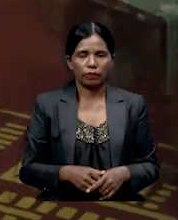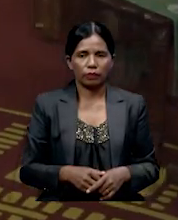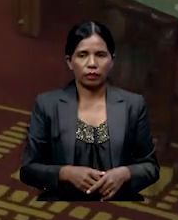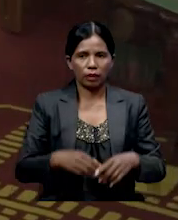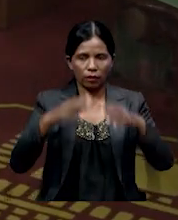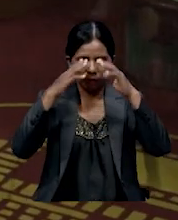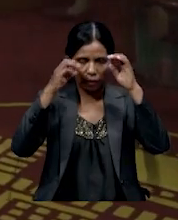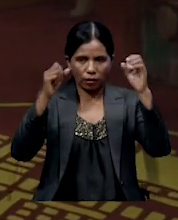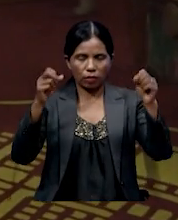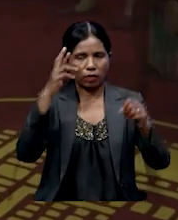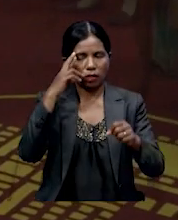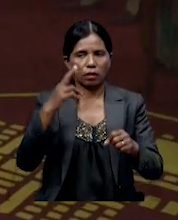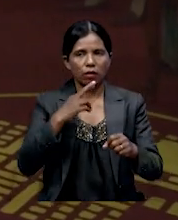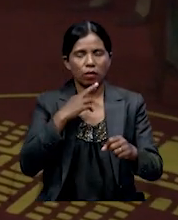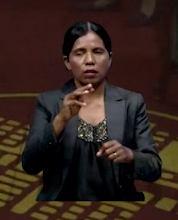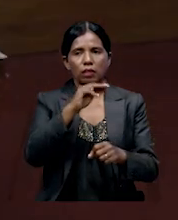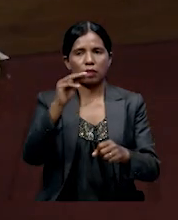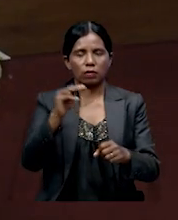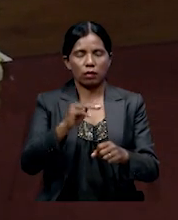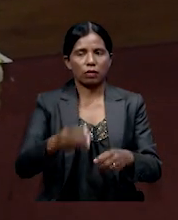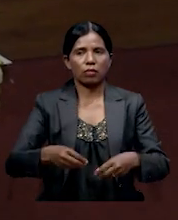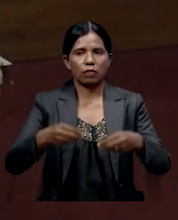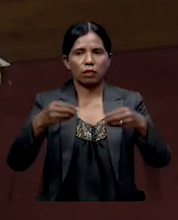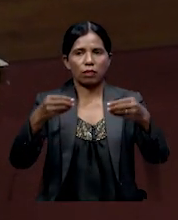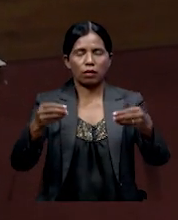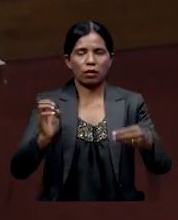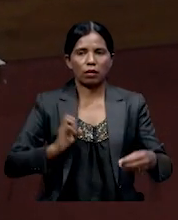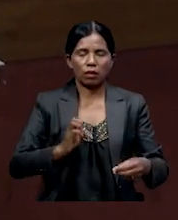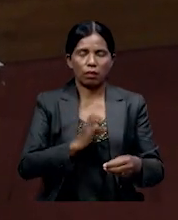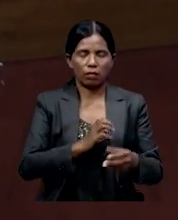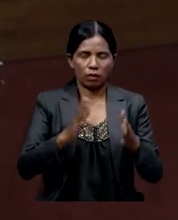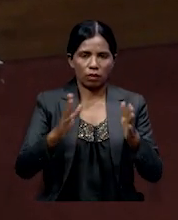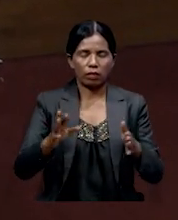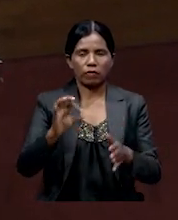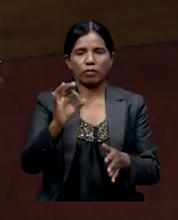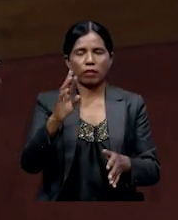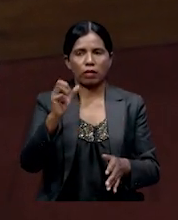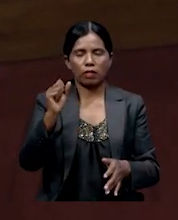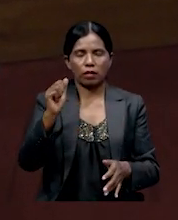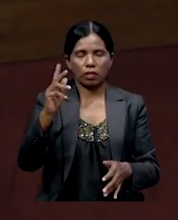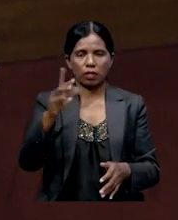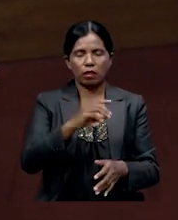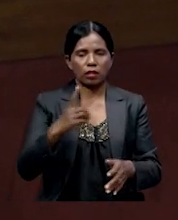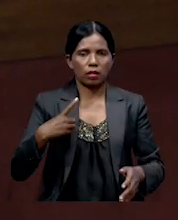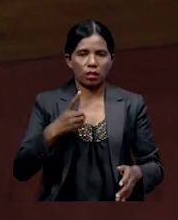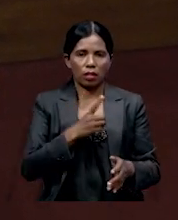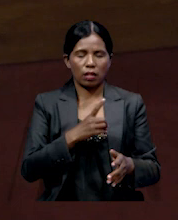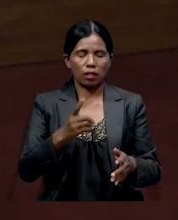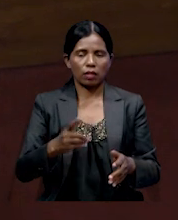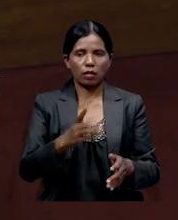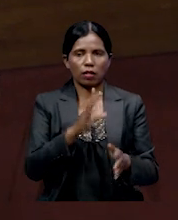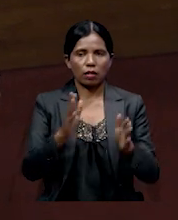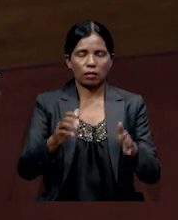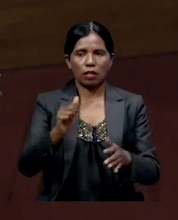Presidente da República, José Ramos Horta, é segunda nem, foi posto ba embaixador Francisco Branco, no né, sai diplomata Timor-Leste nian ba Angola